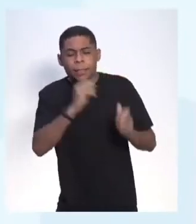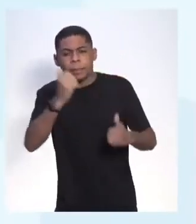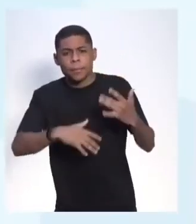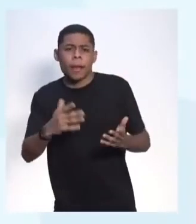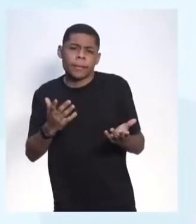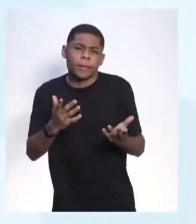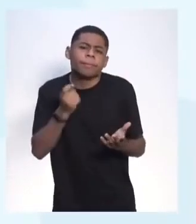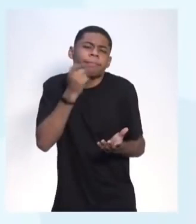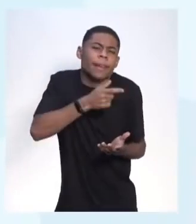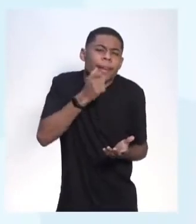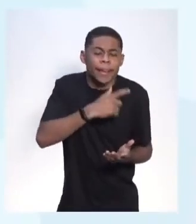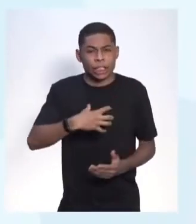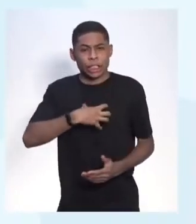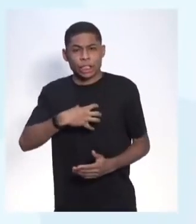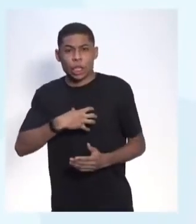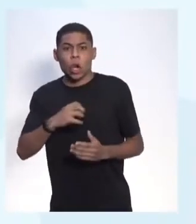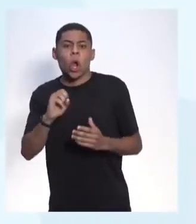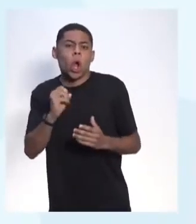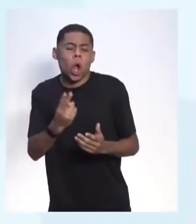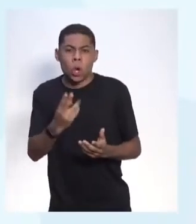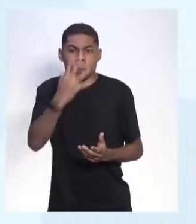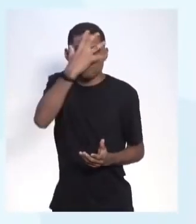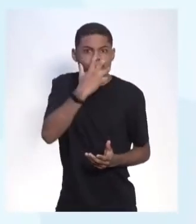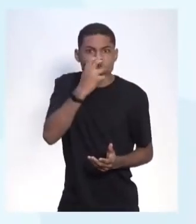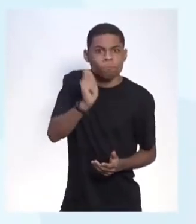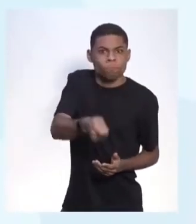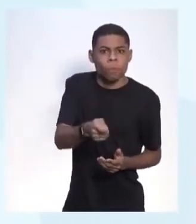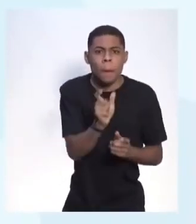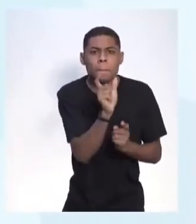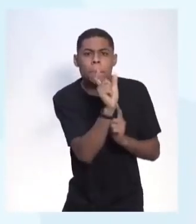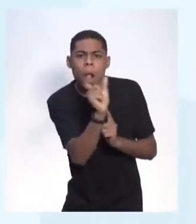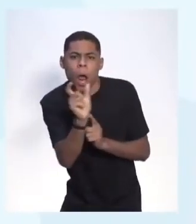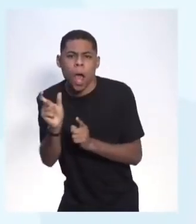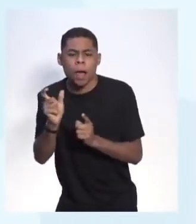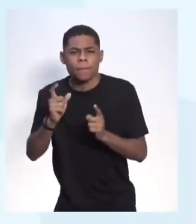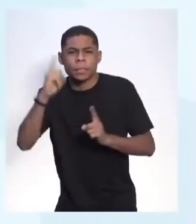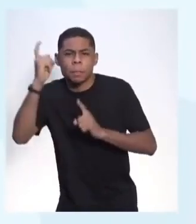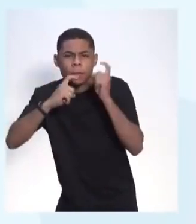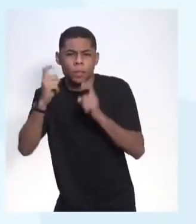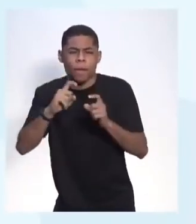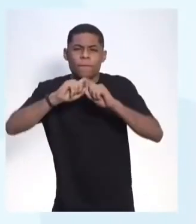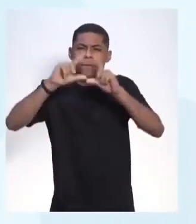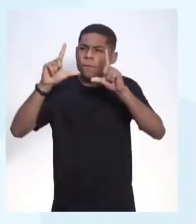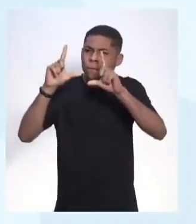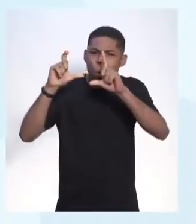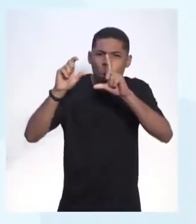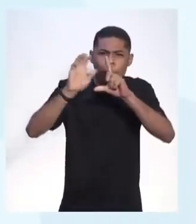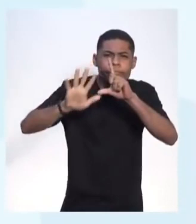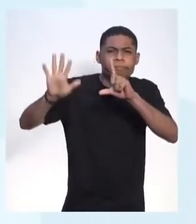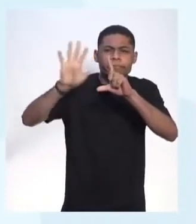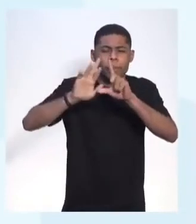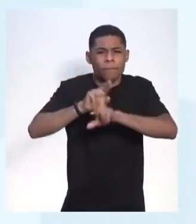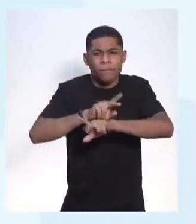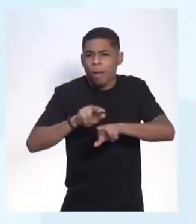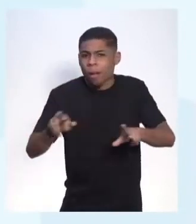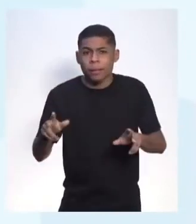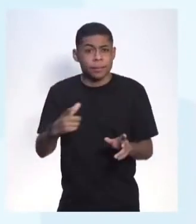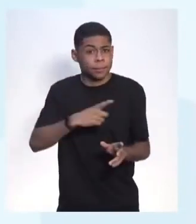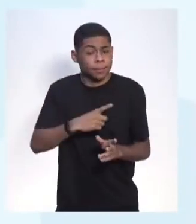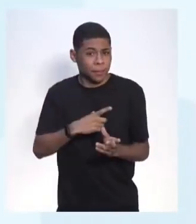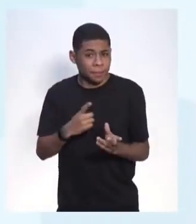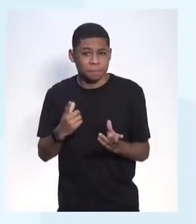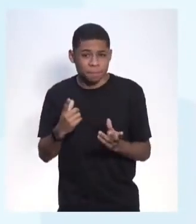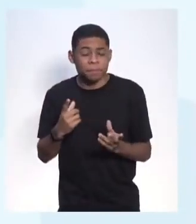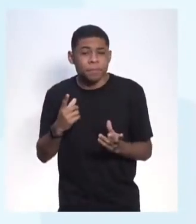sentido, humor, ironia ou crítica, produzido pelo uso de palavras, expressões, imagens, clichês, recursos